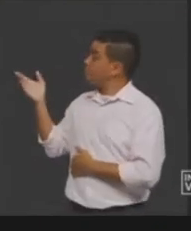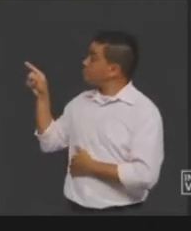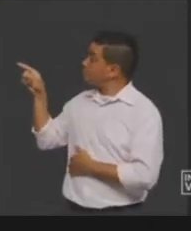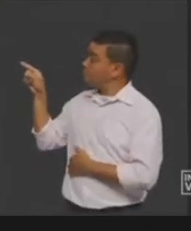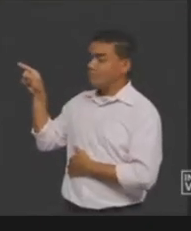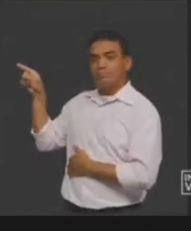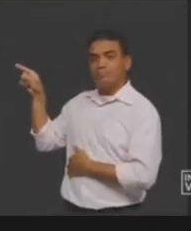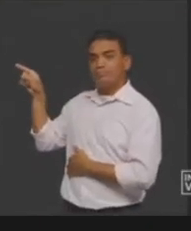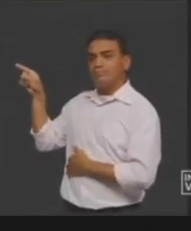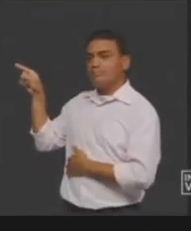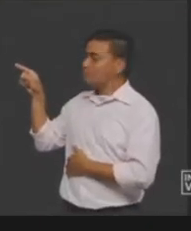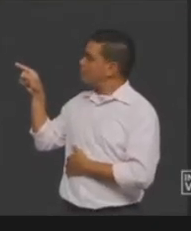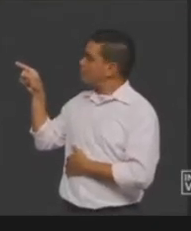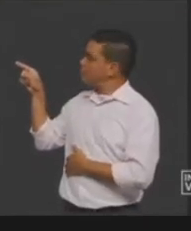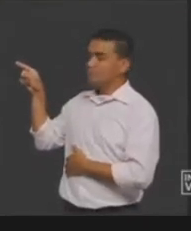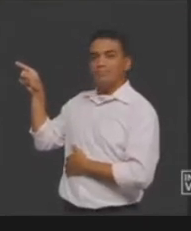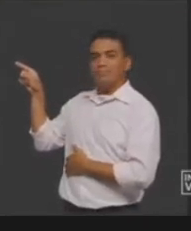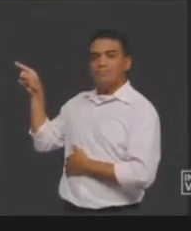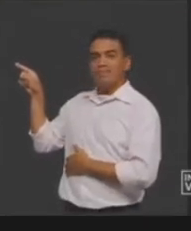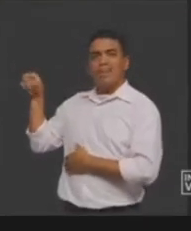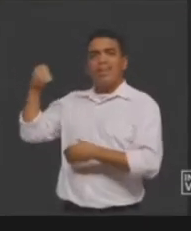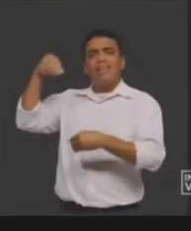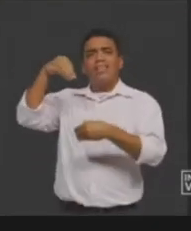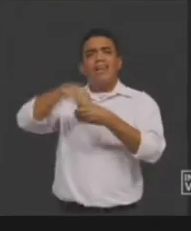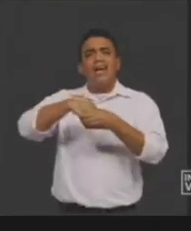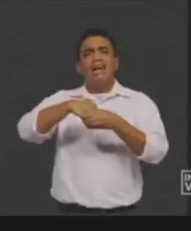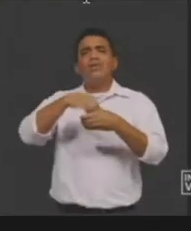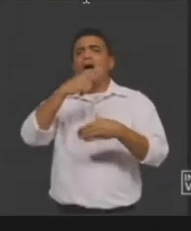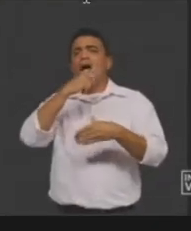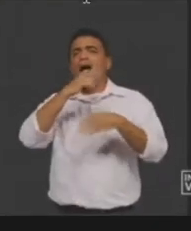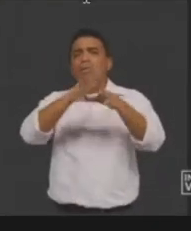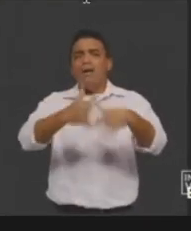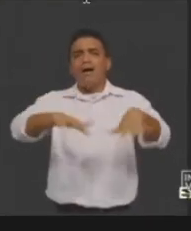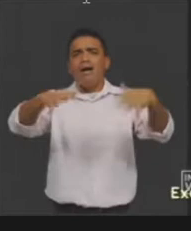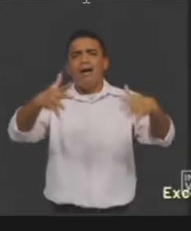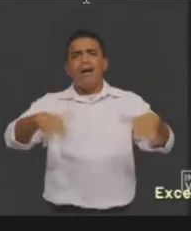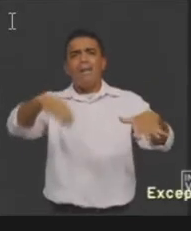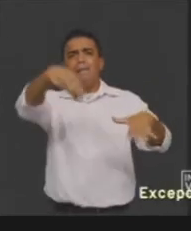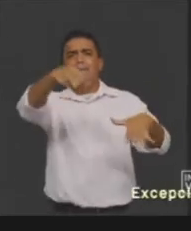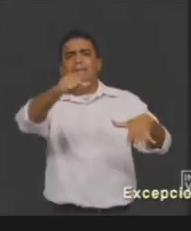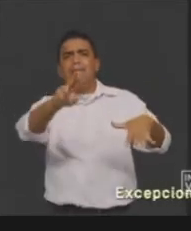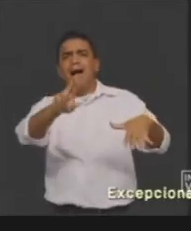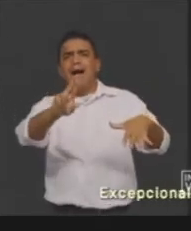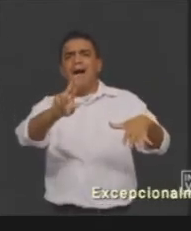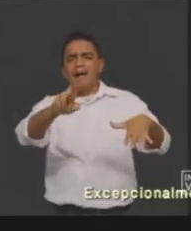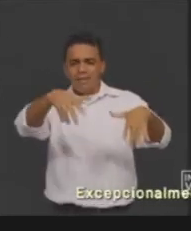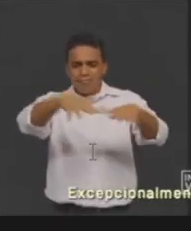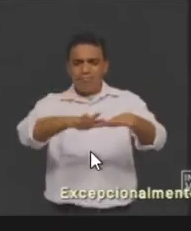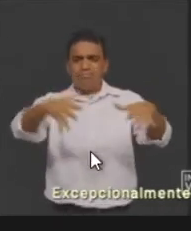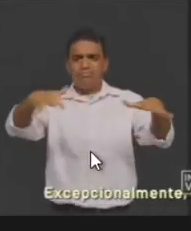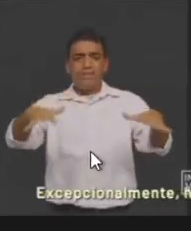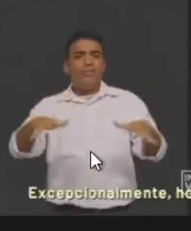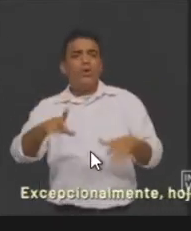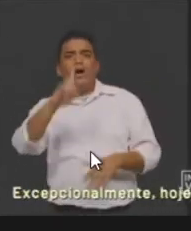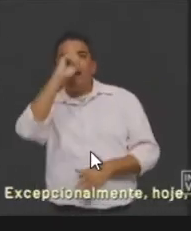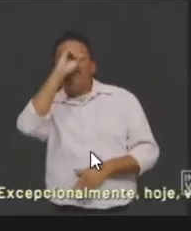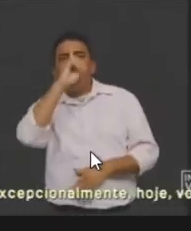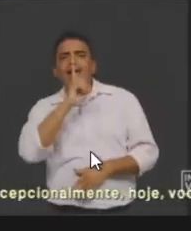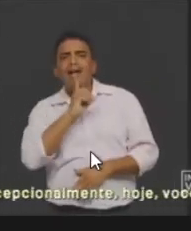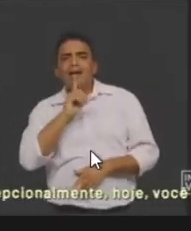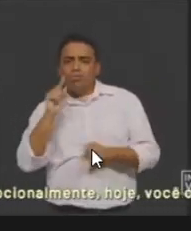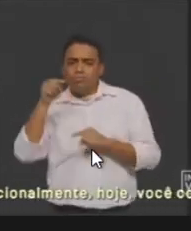um broto de uma esponja do mar. Aqui essa esponja do mar é essa amarela aqui. Você vê a seta amarela apontando para